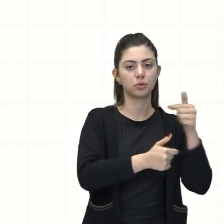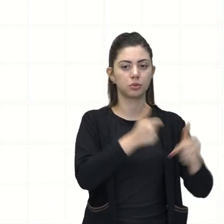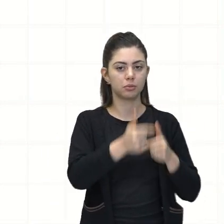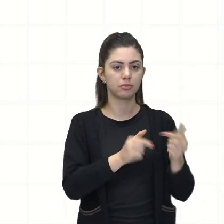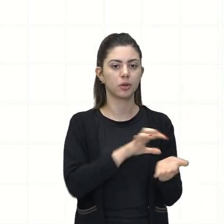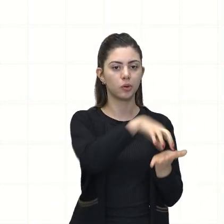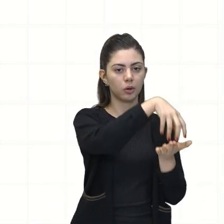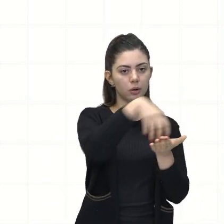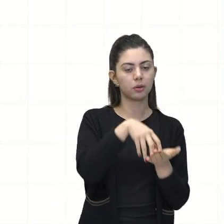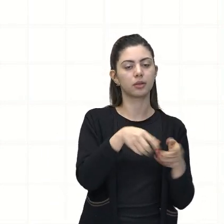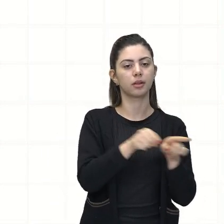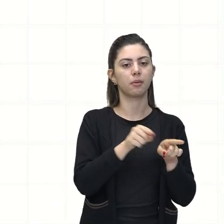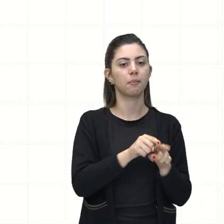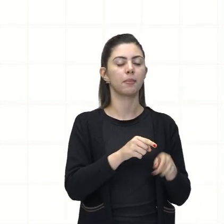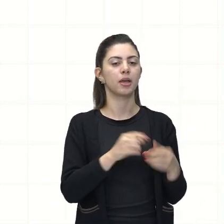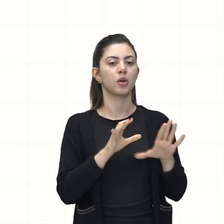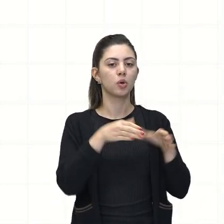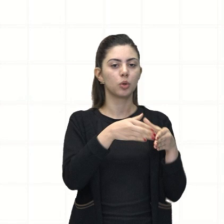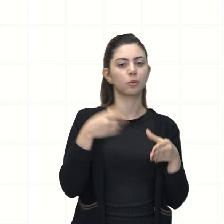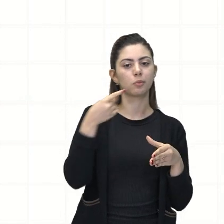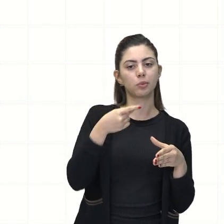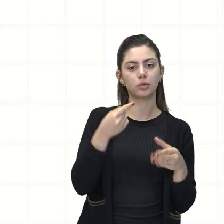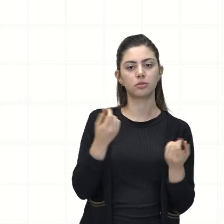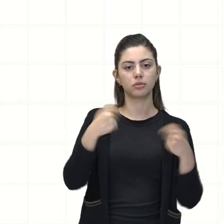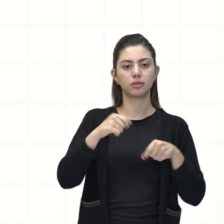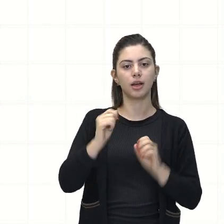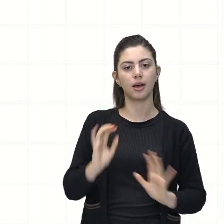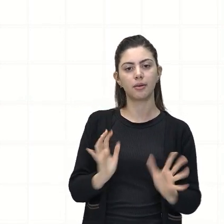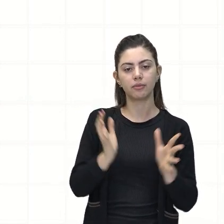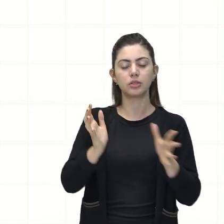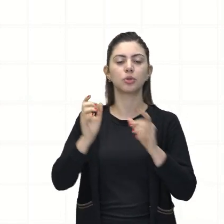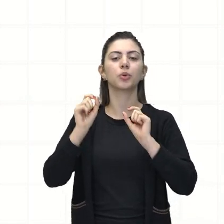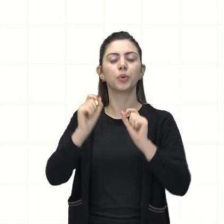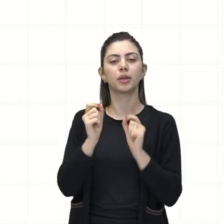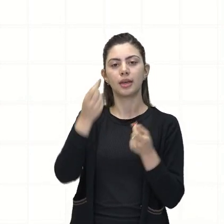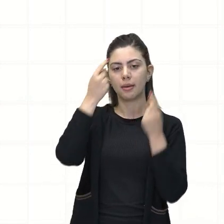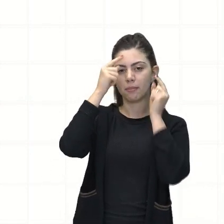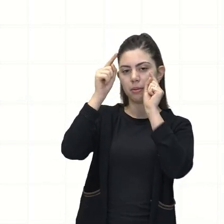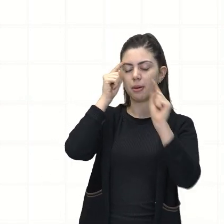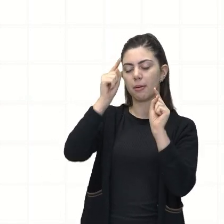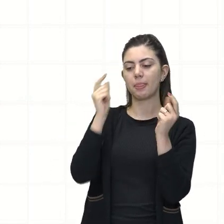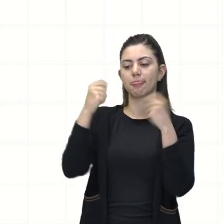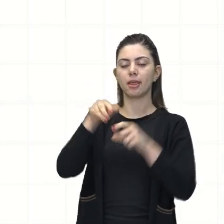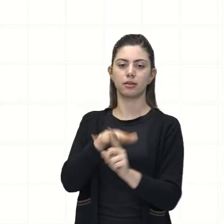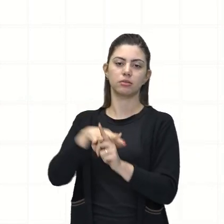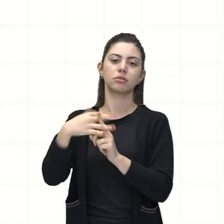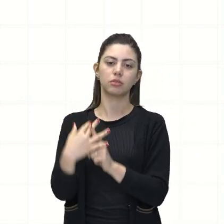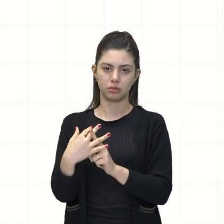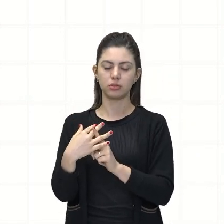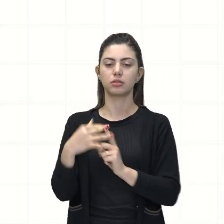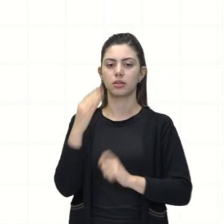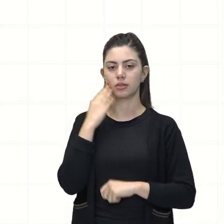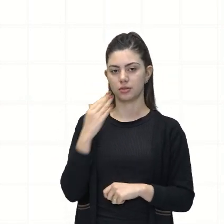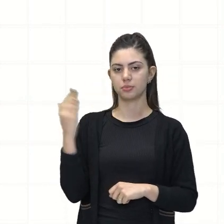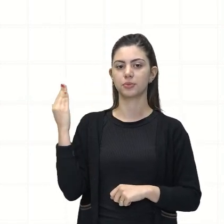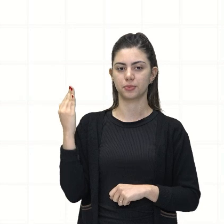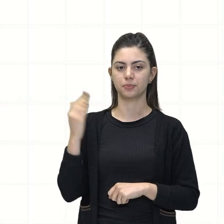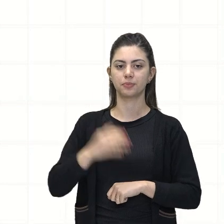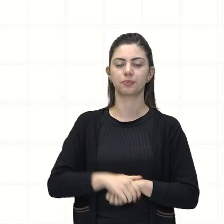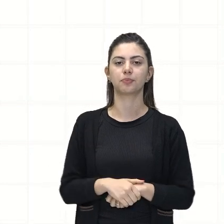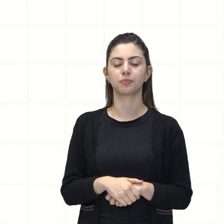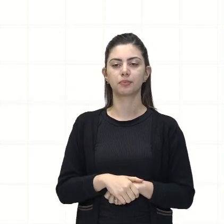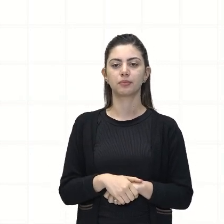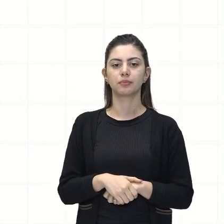e partidos políticos, o que impulsionou o surgimento e propagação de ideias chamadas de socialista, tá